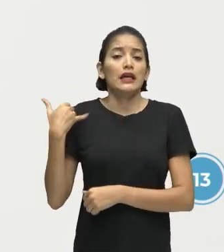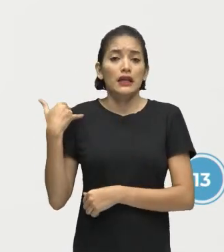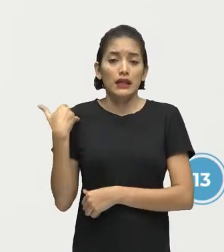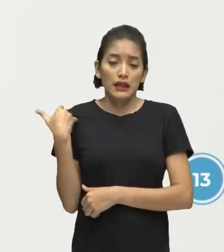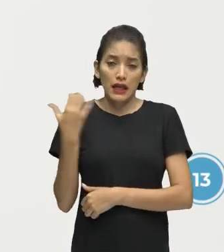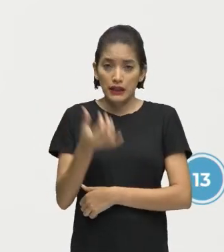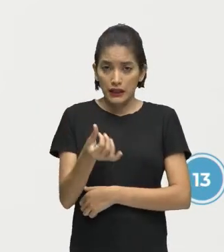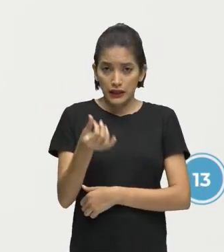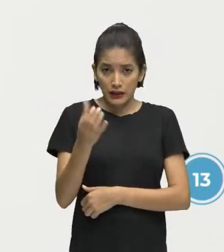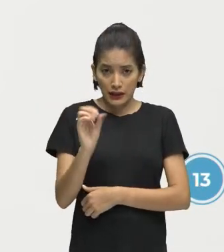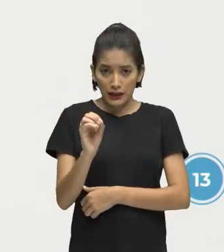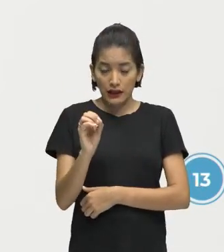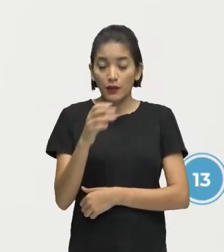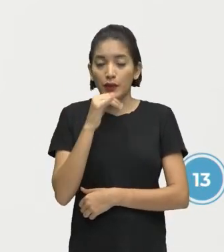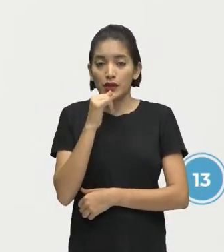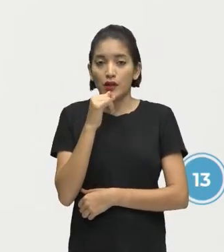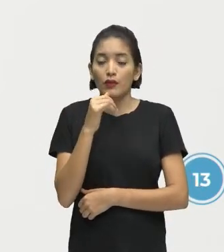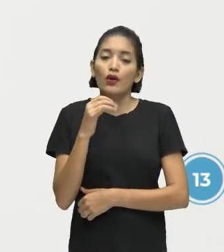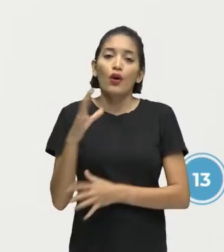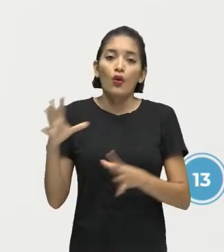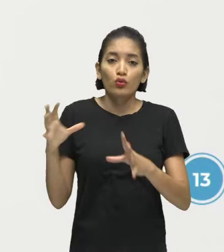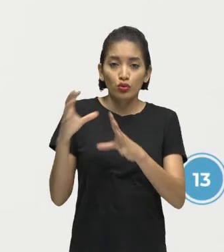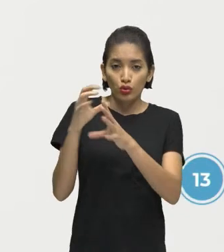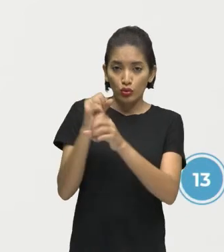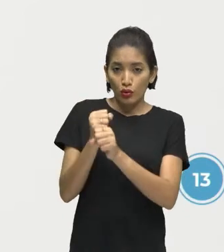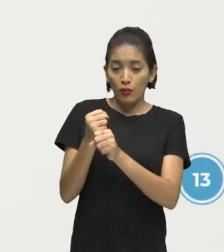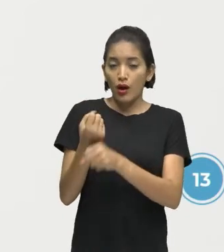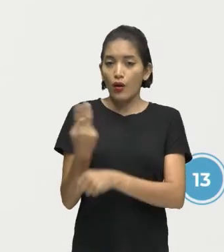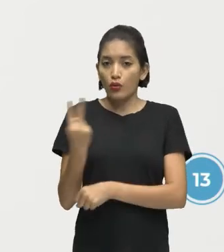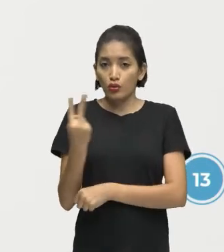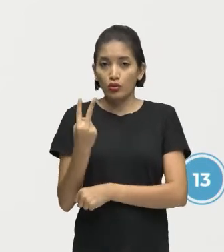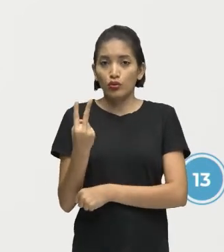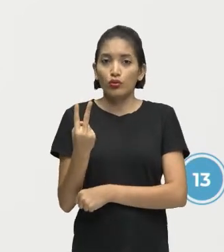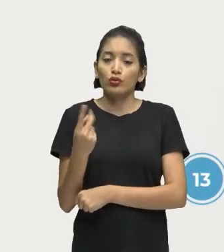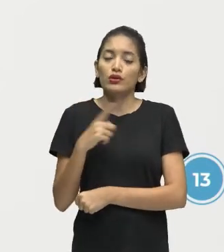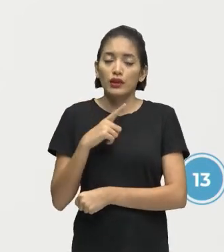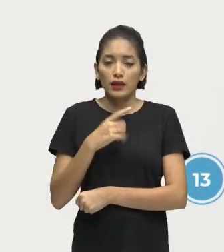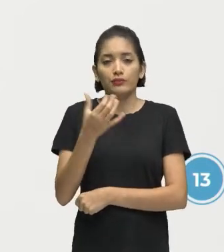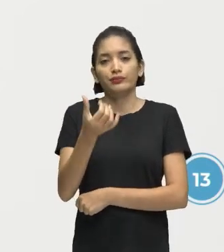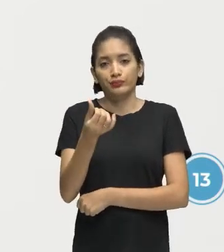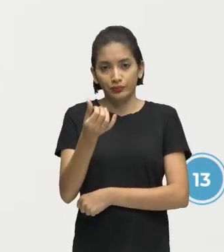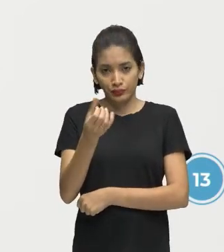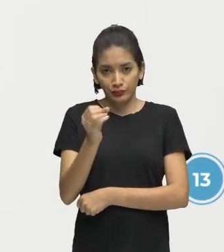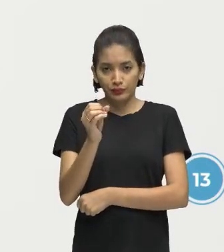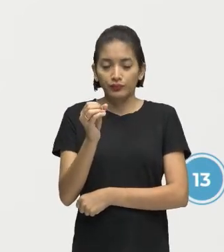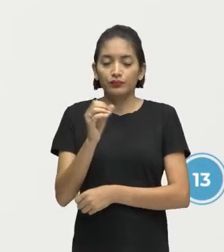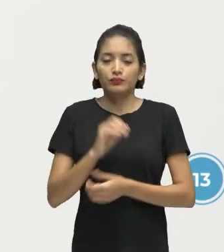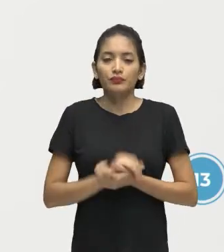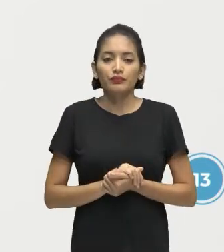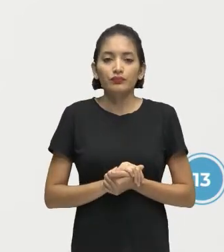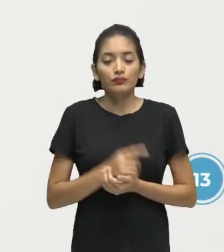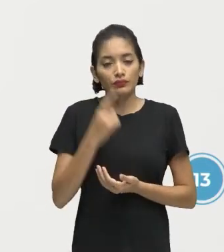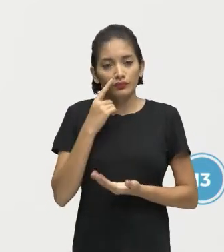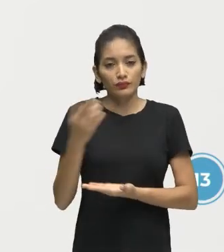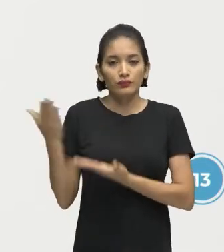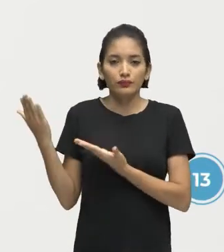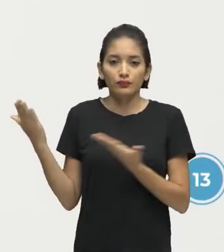seja, se a gente somar esses dois valores, a gente vai ter 60. Então, vamos fazer isso.